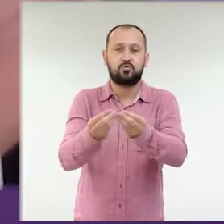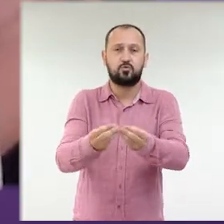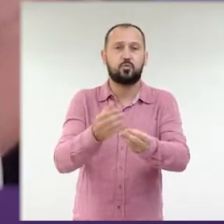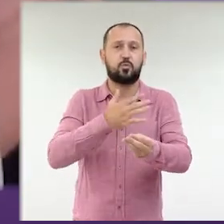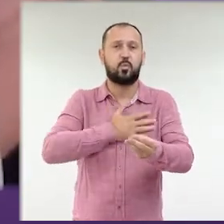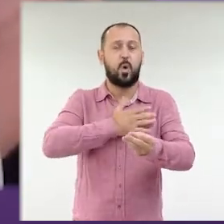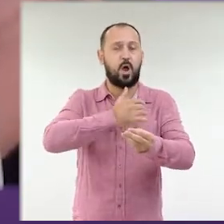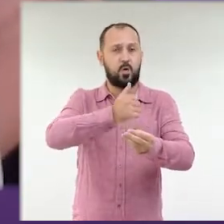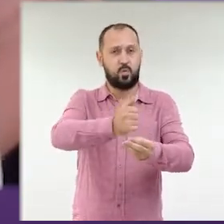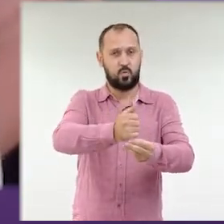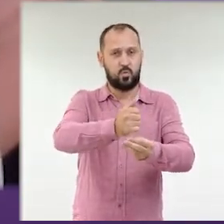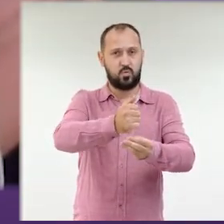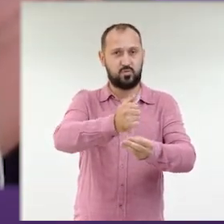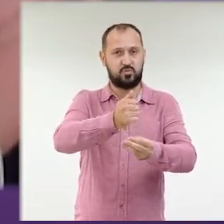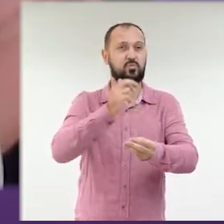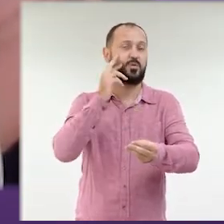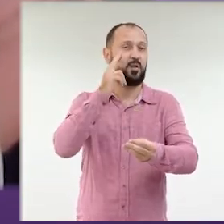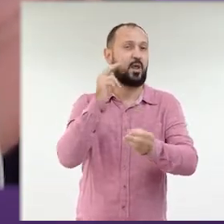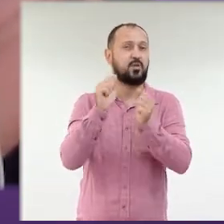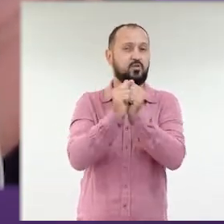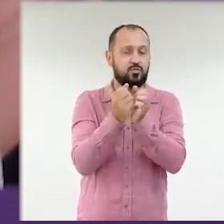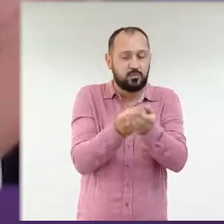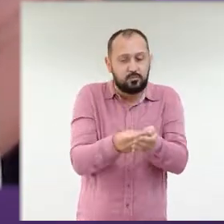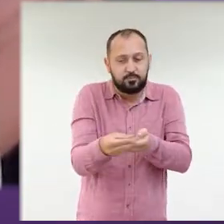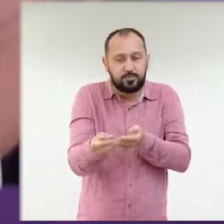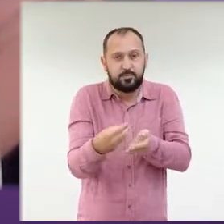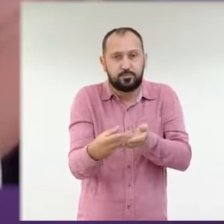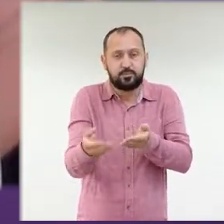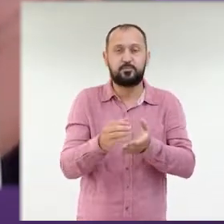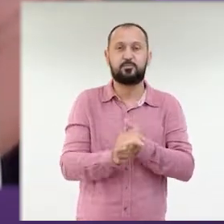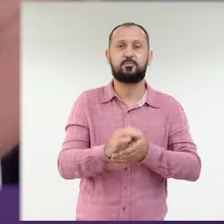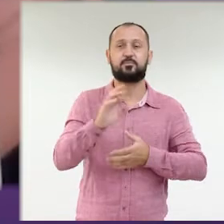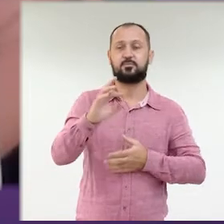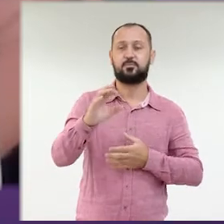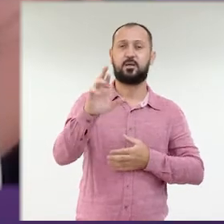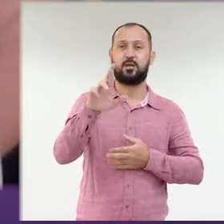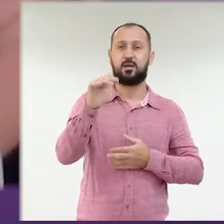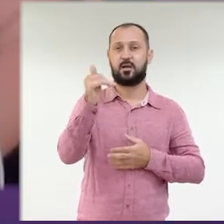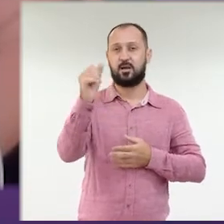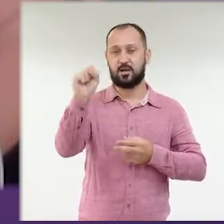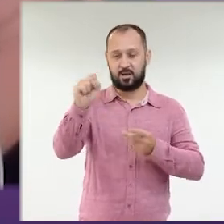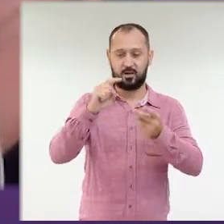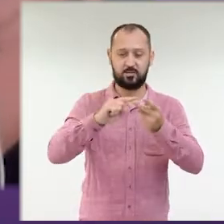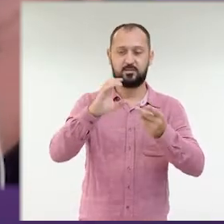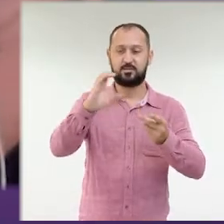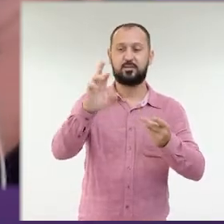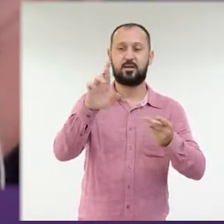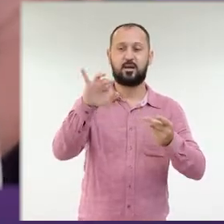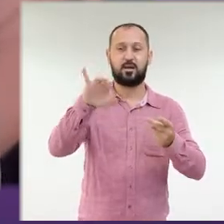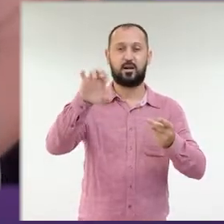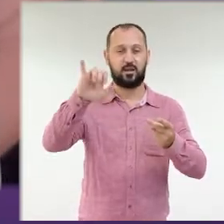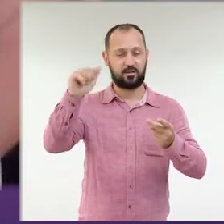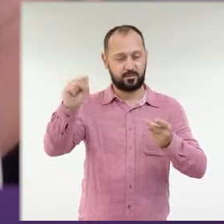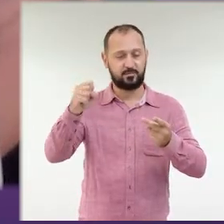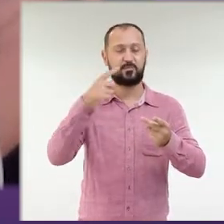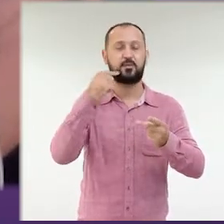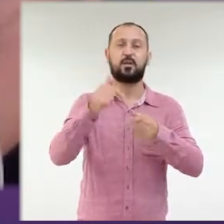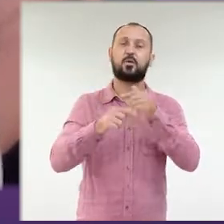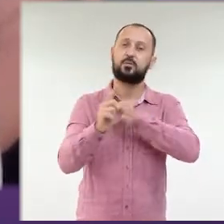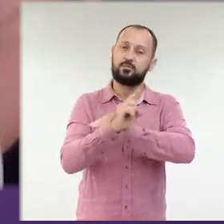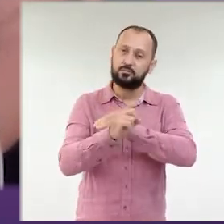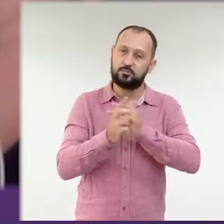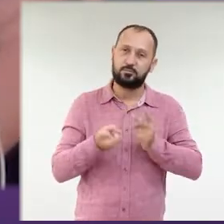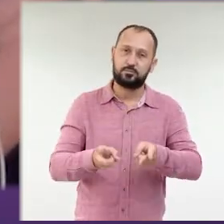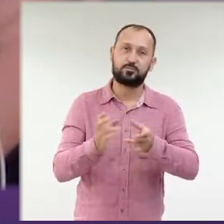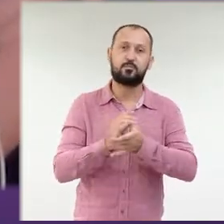sendo entregue na barreira sanitária. Então, CRAs e CREAs que continuam atendendo, as delegacias de Polícia Civil